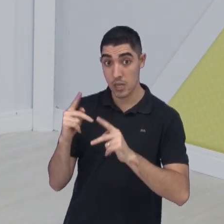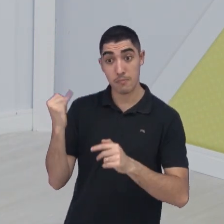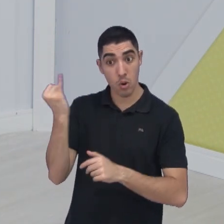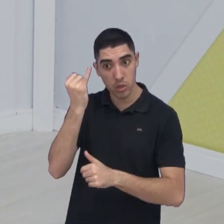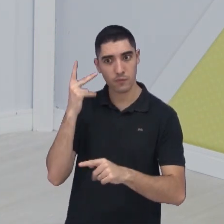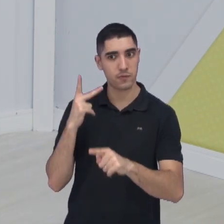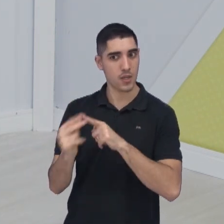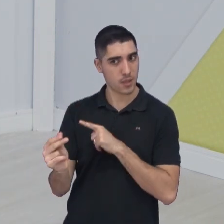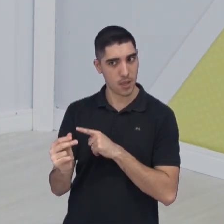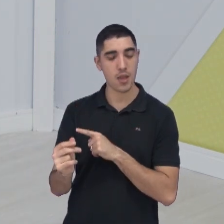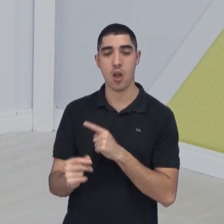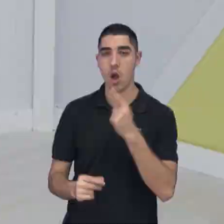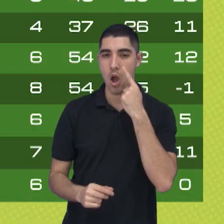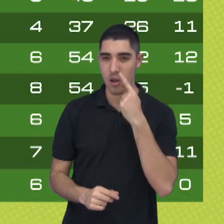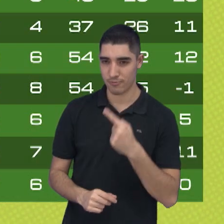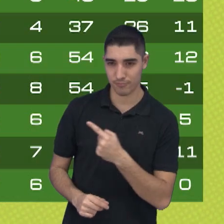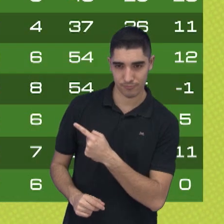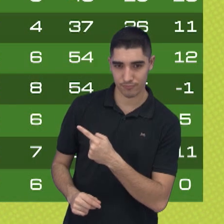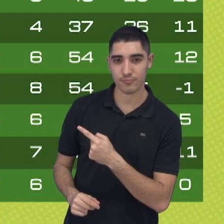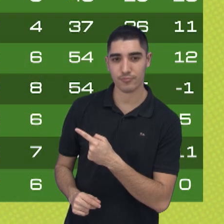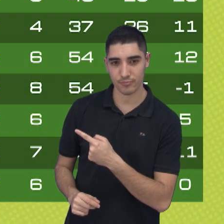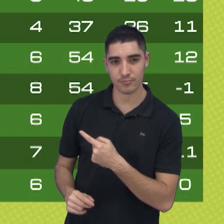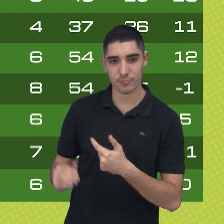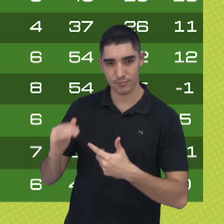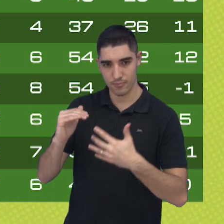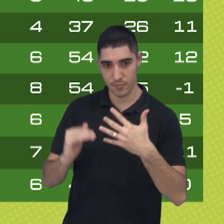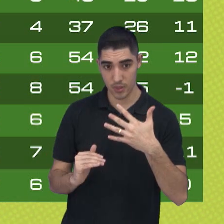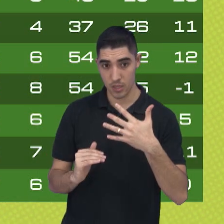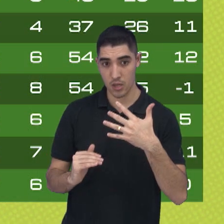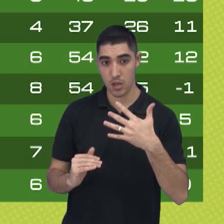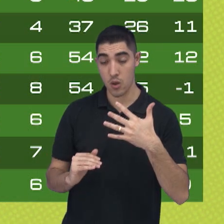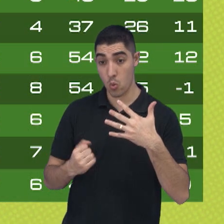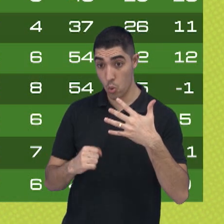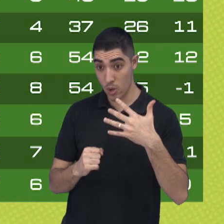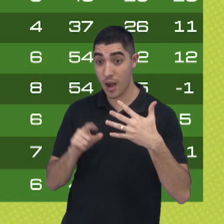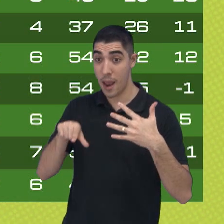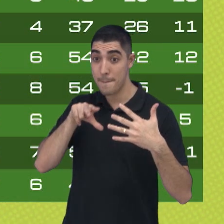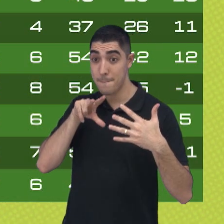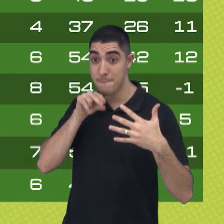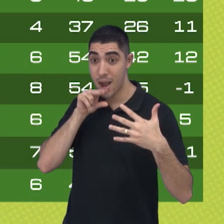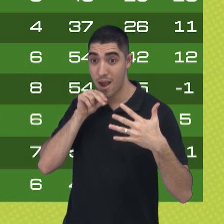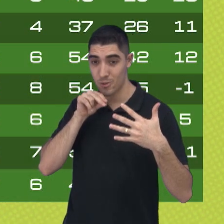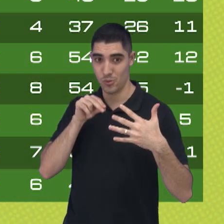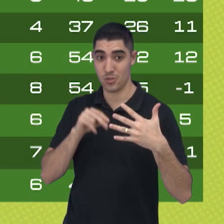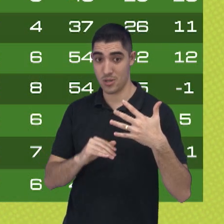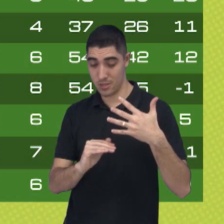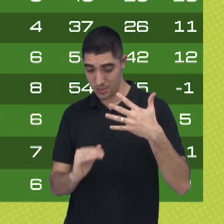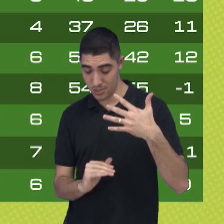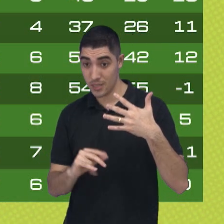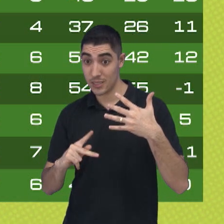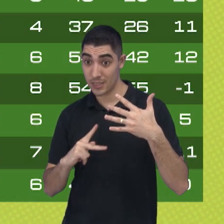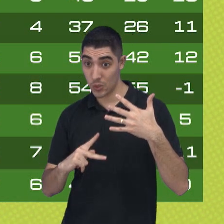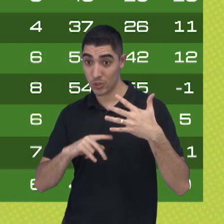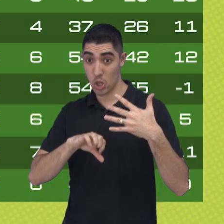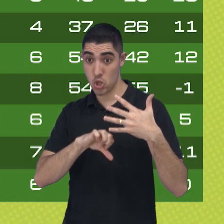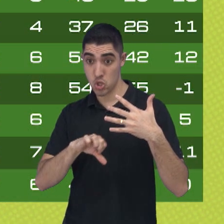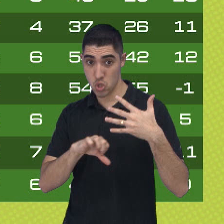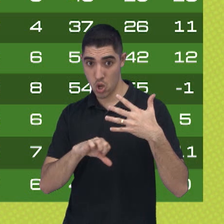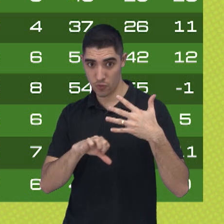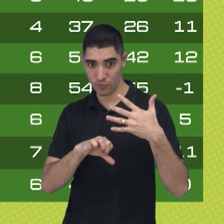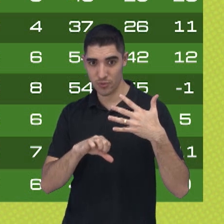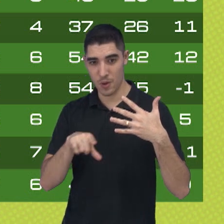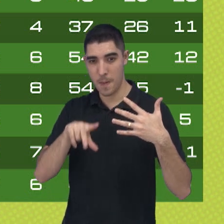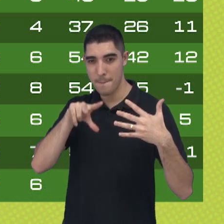tá tudo embolado aqui na meiuca da tabela. O 8º colocado é o Pato Futsal, o São José é o 9º com 32 pontos, o Pato que tá acima